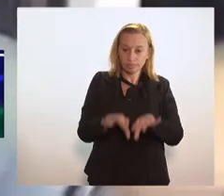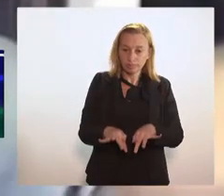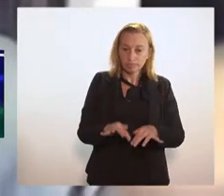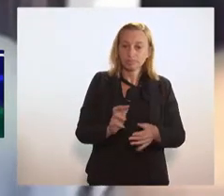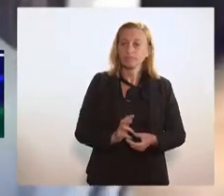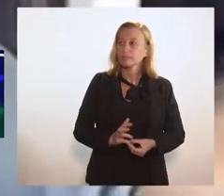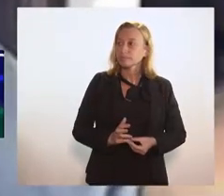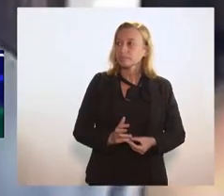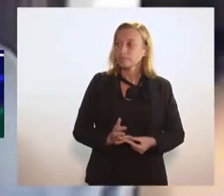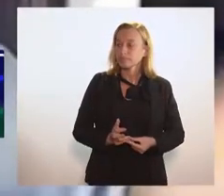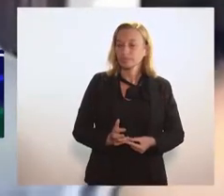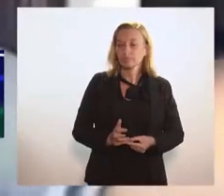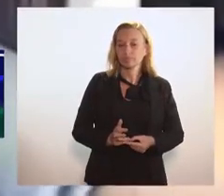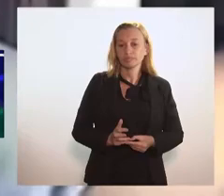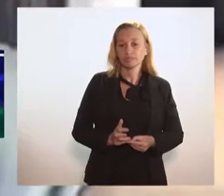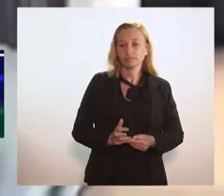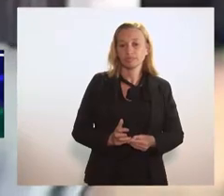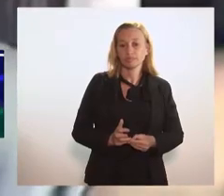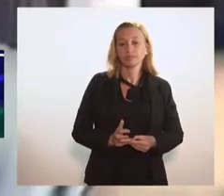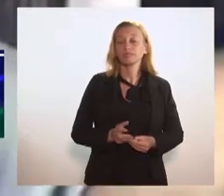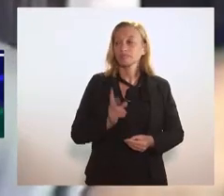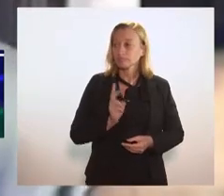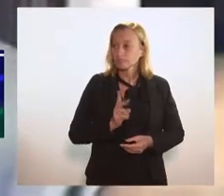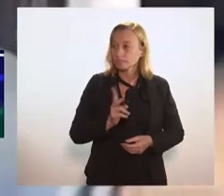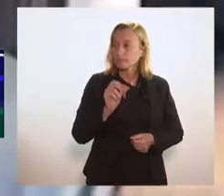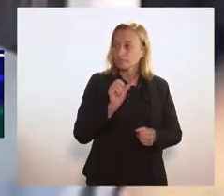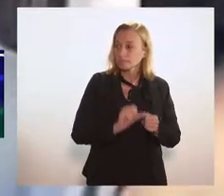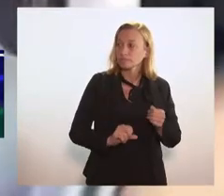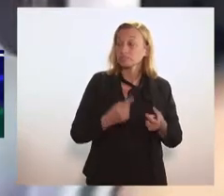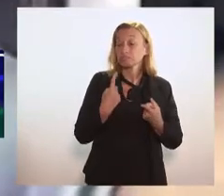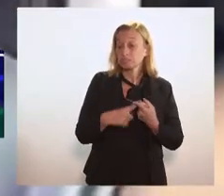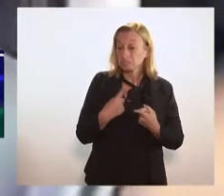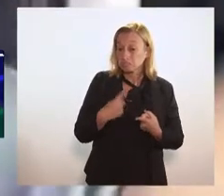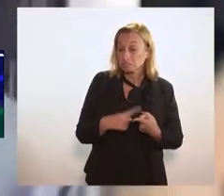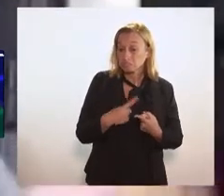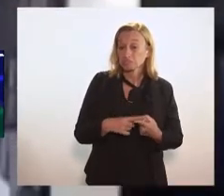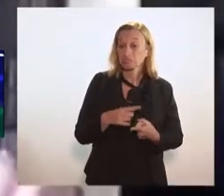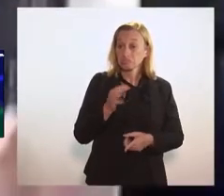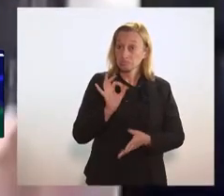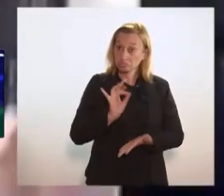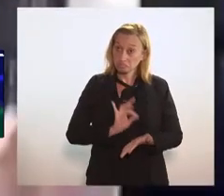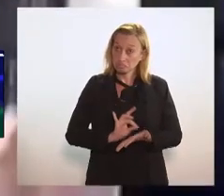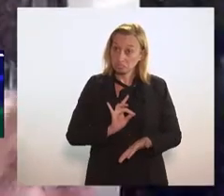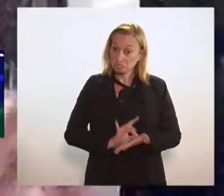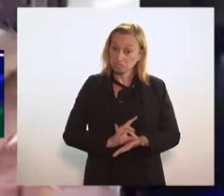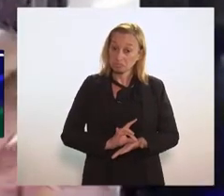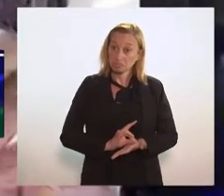essa alerta, vou continuar fazendo, porque, sinceramente,